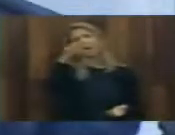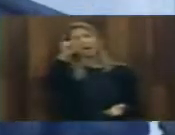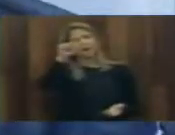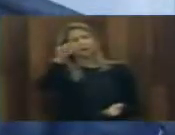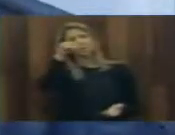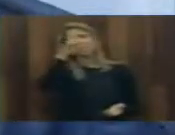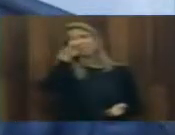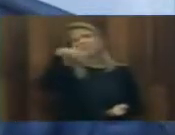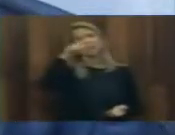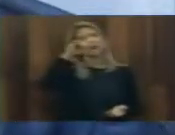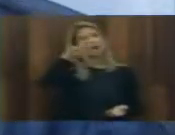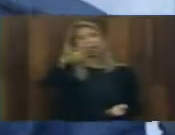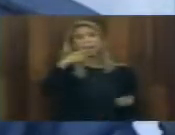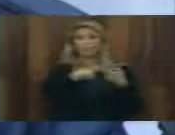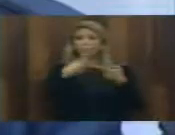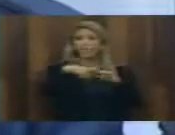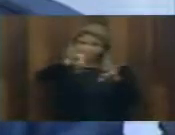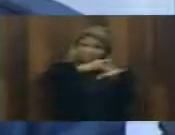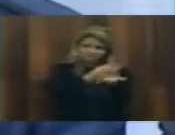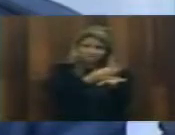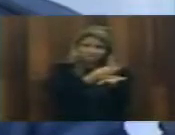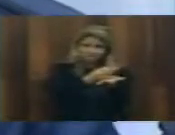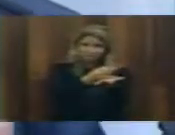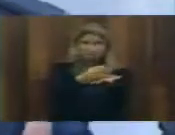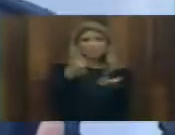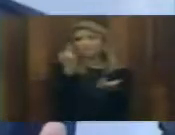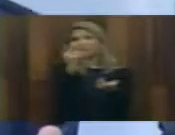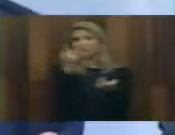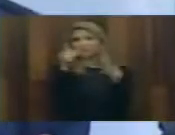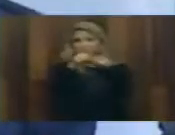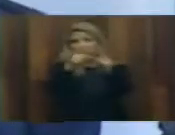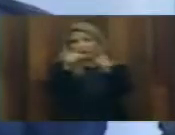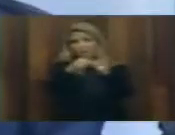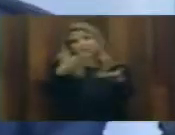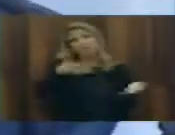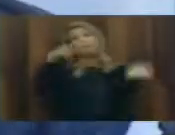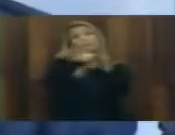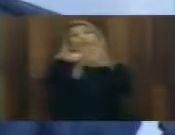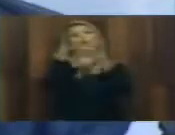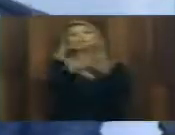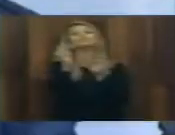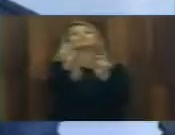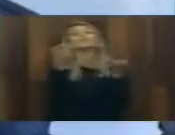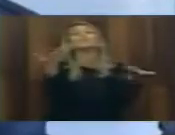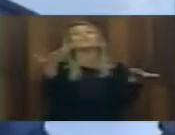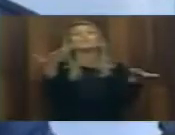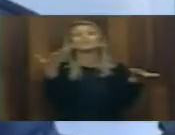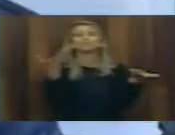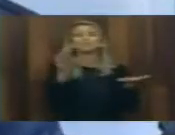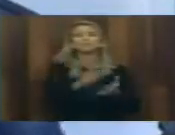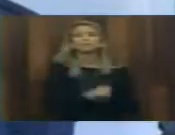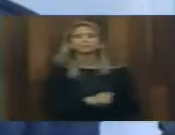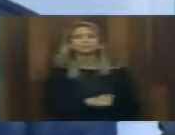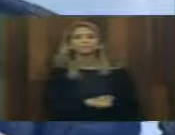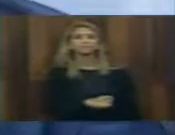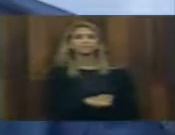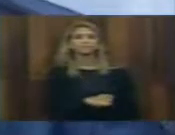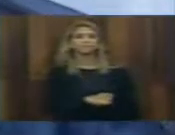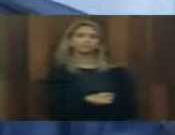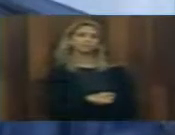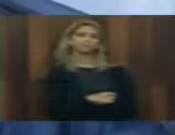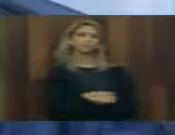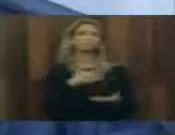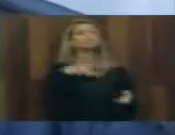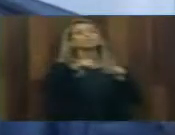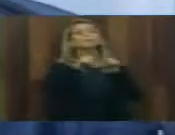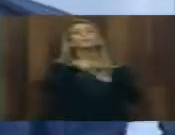um compromisso com a categoria e não cumpre, só tem essas duas opções. Além disso, senhor presidente, eu tive a oportunidade de